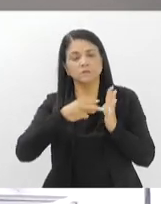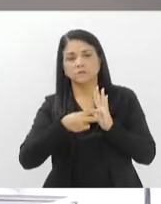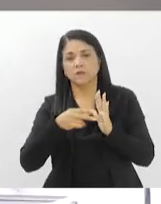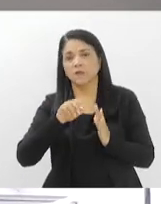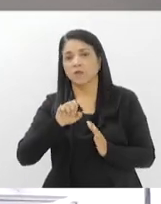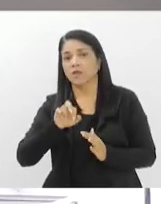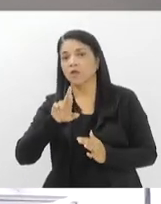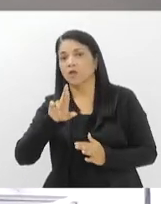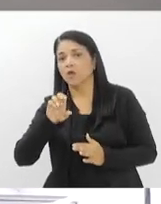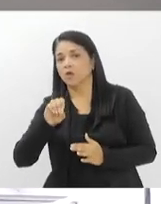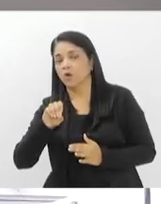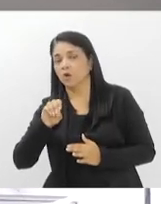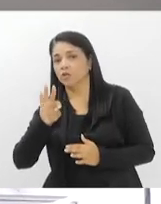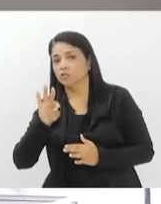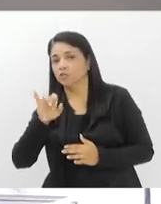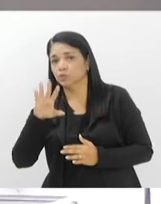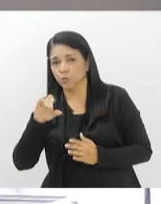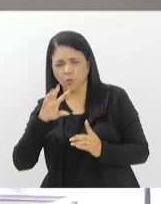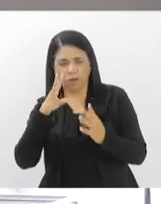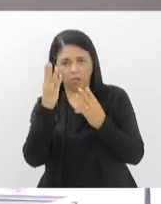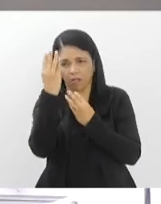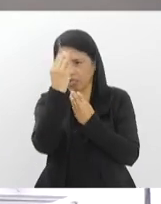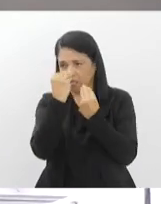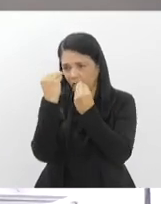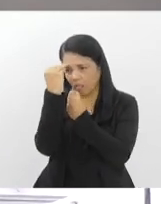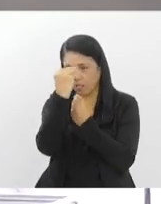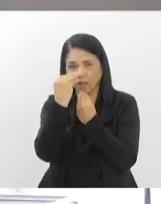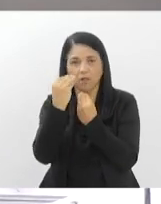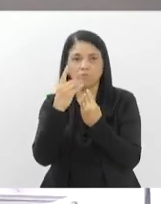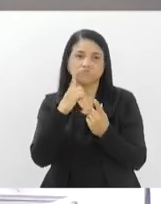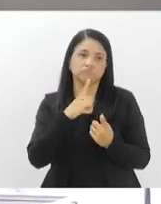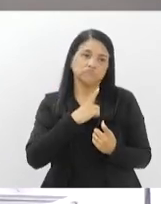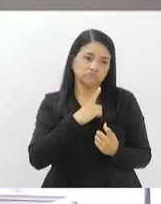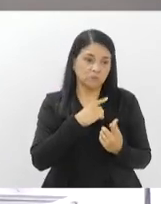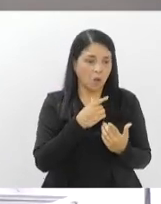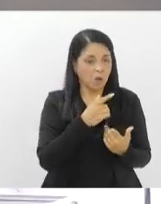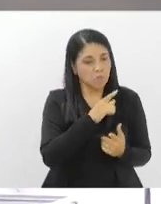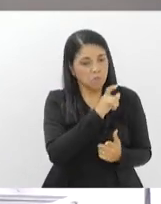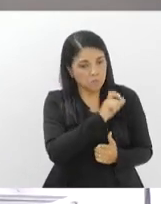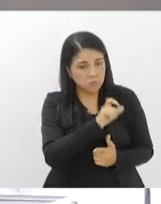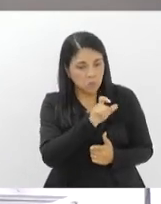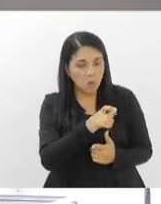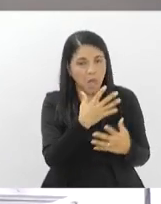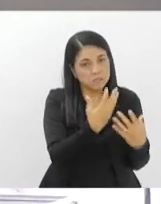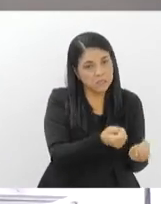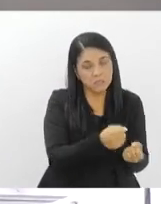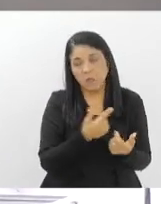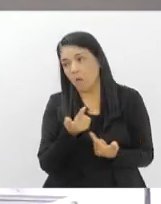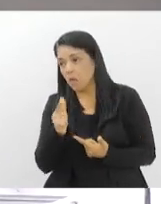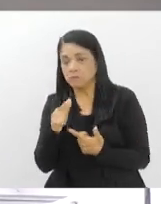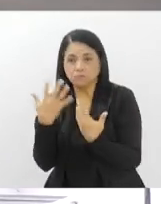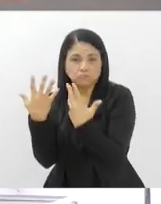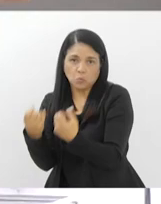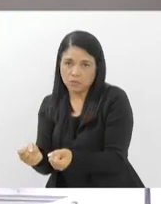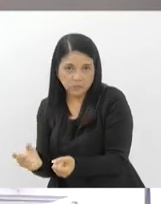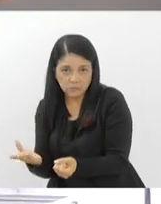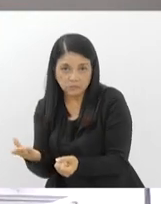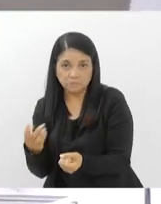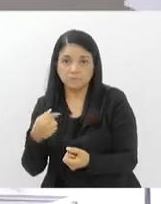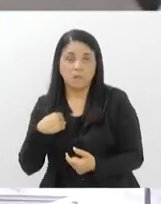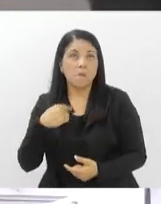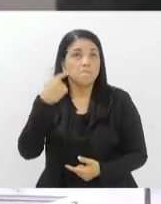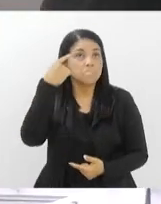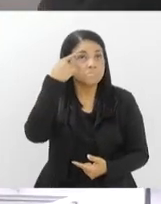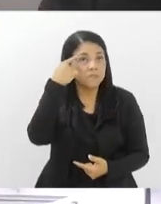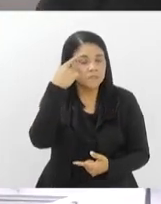um não é para outro. Né? Ainda mais, a gente não consegue pensar isso com cabeça de criança, porque